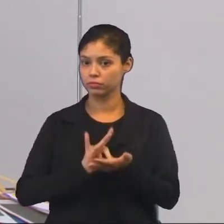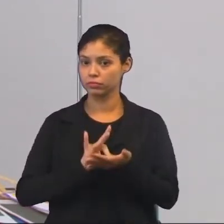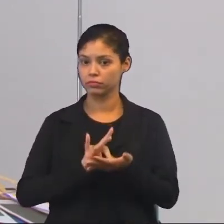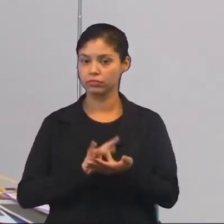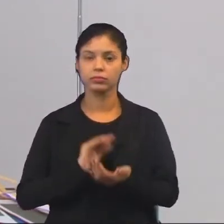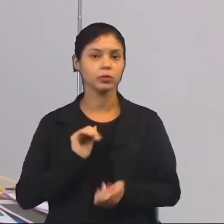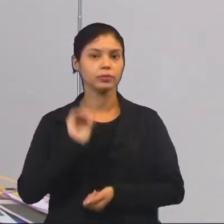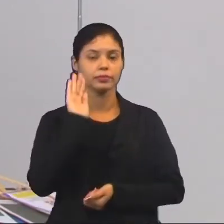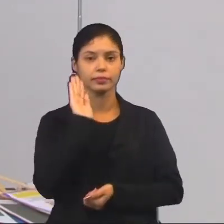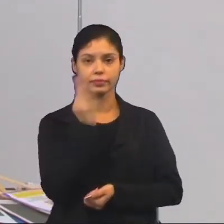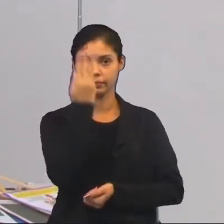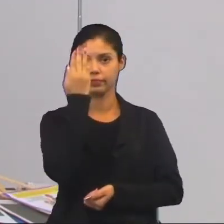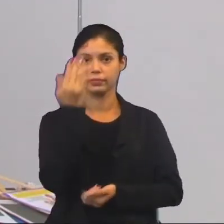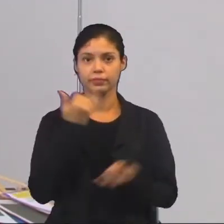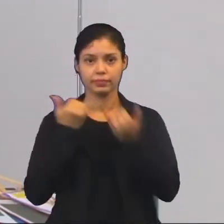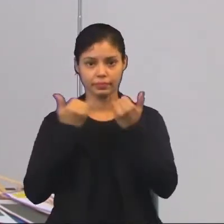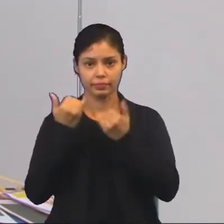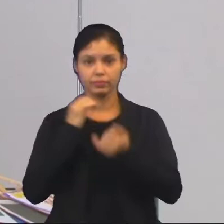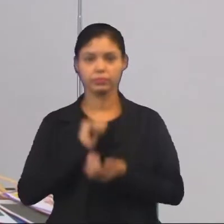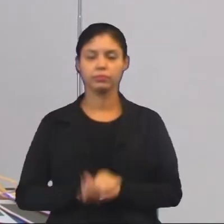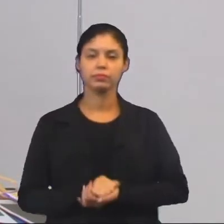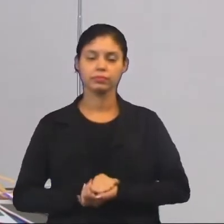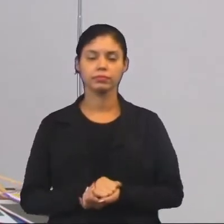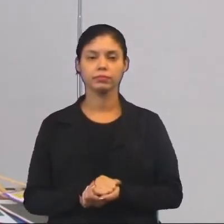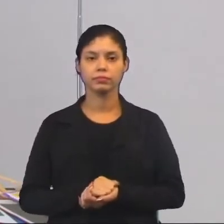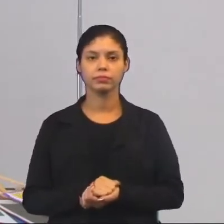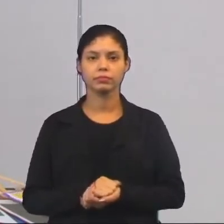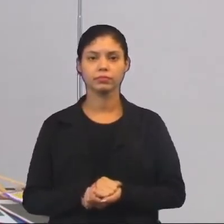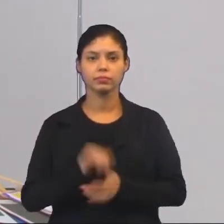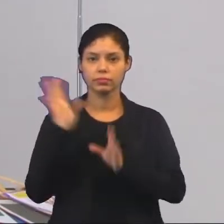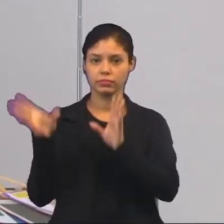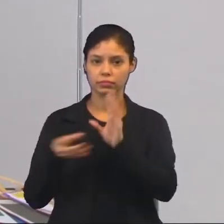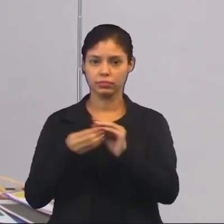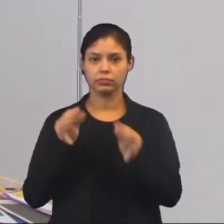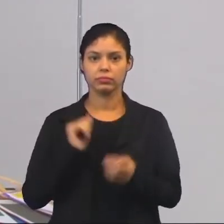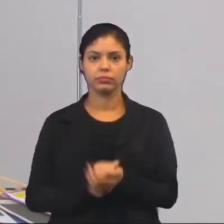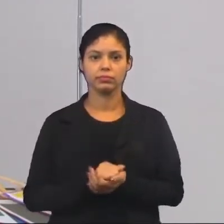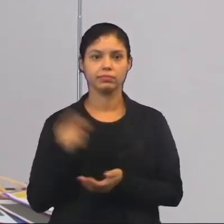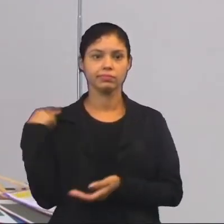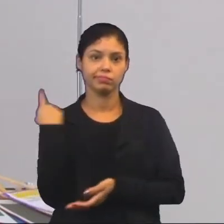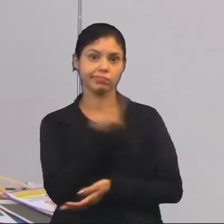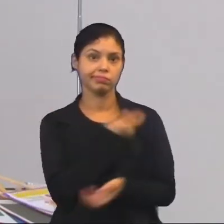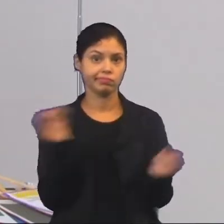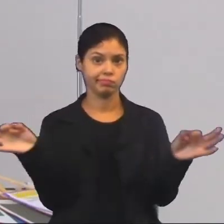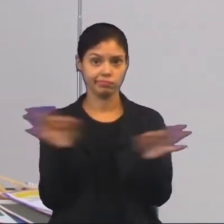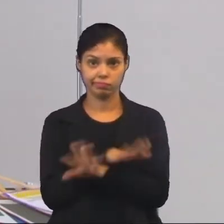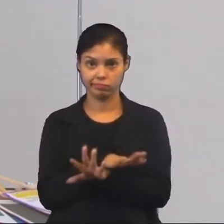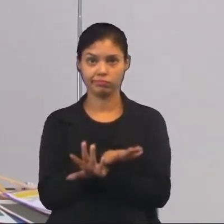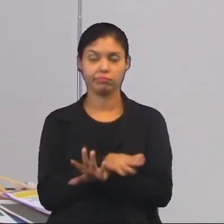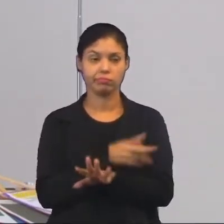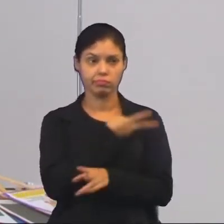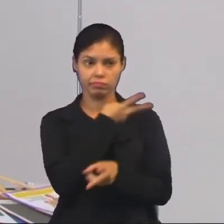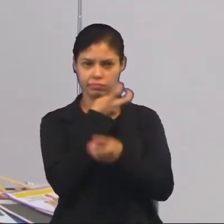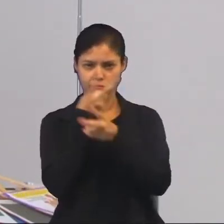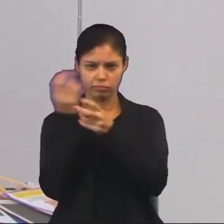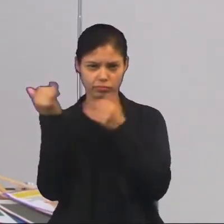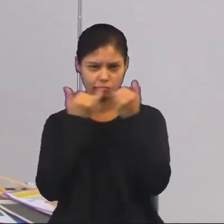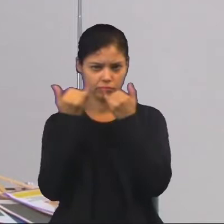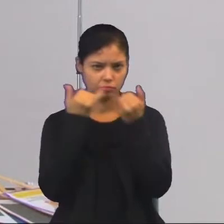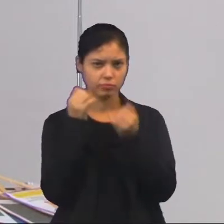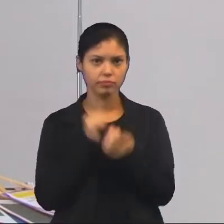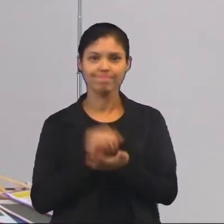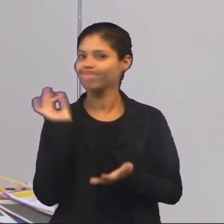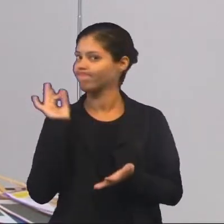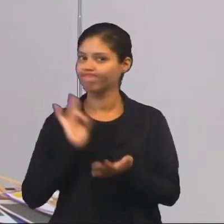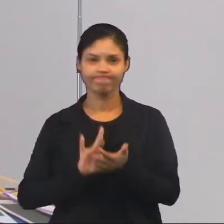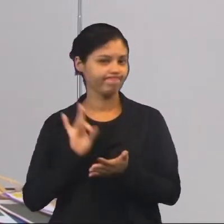news. Você sabe o que é fake news? São aquelas notícias que são propagadas, que nós acabamos ouvindo algumas informações que